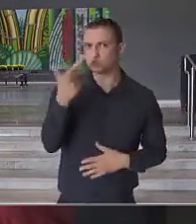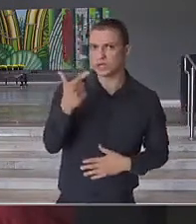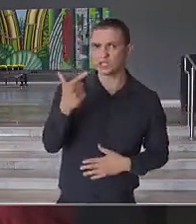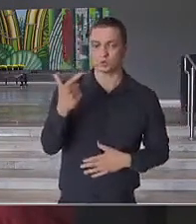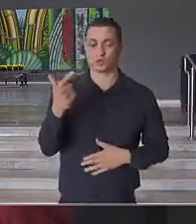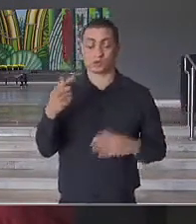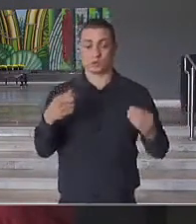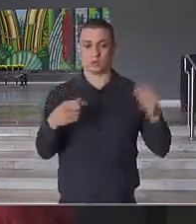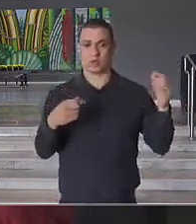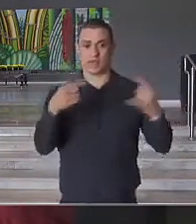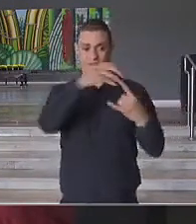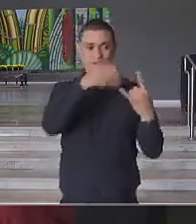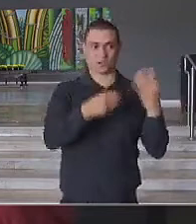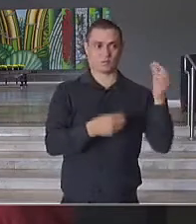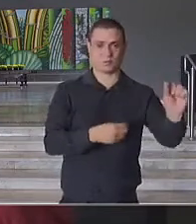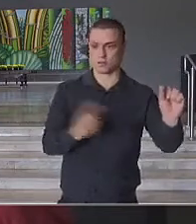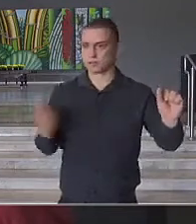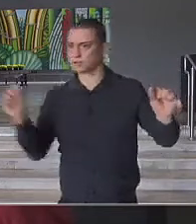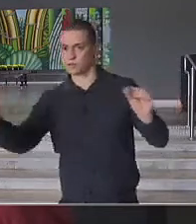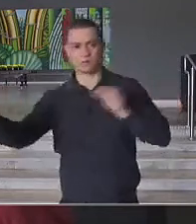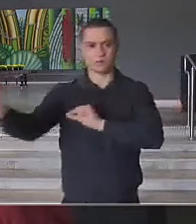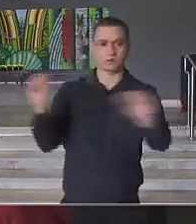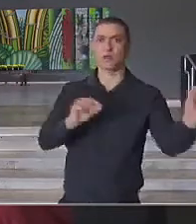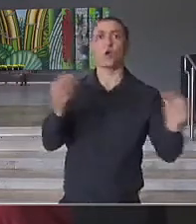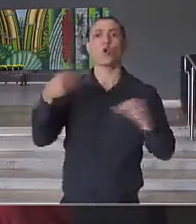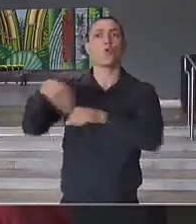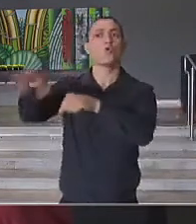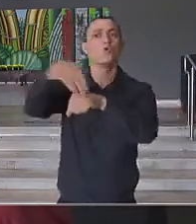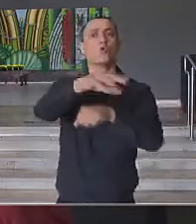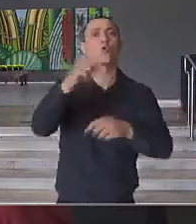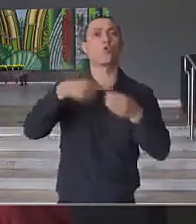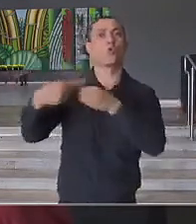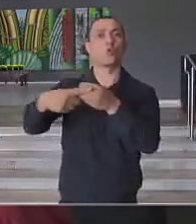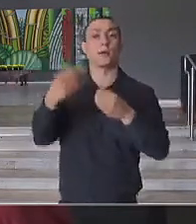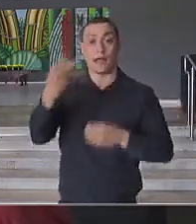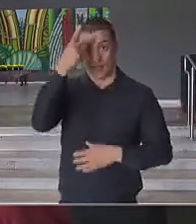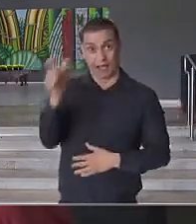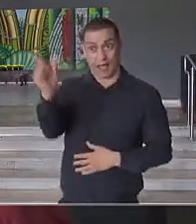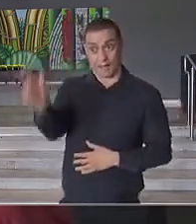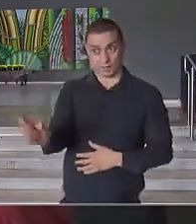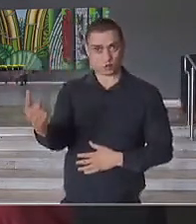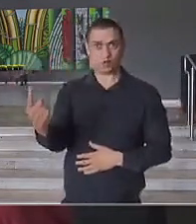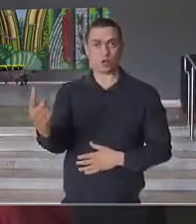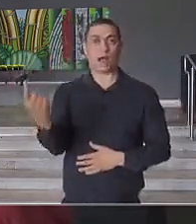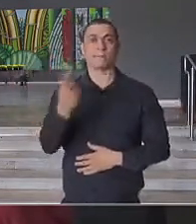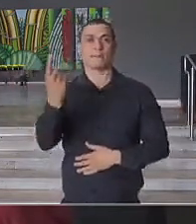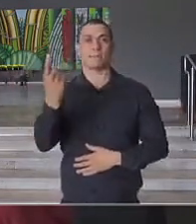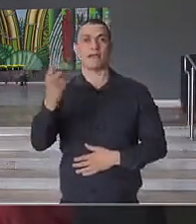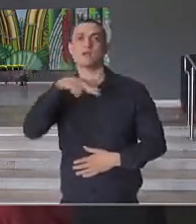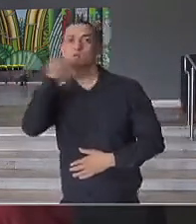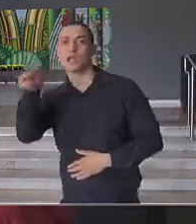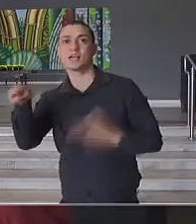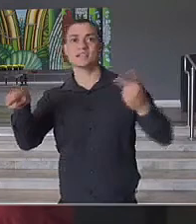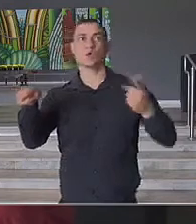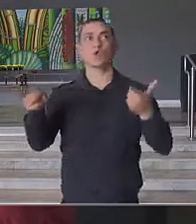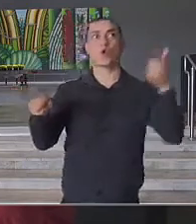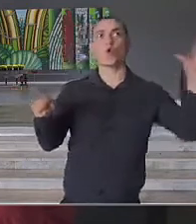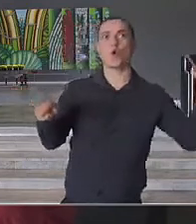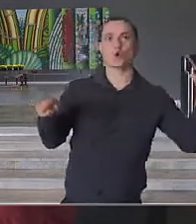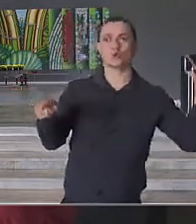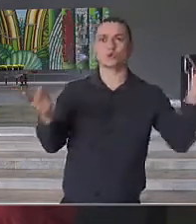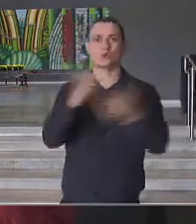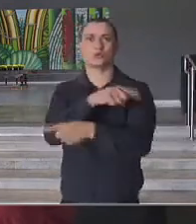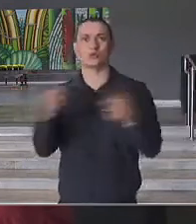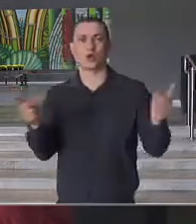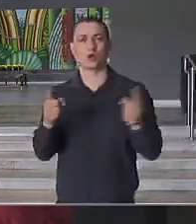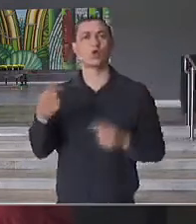haja uma confusão, de que como é que os municípios estão sendo orientados para que um paciente não tome a primeira dose de uma e depois a segunda